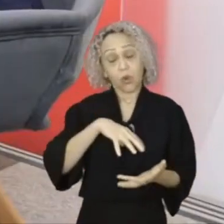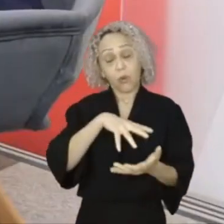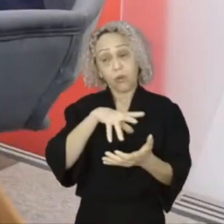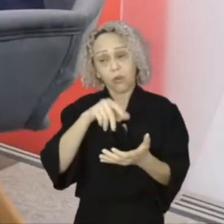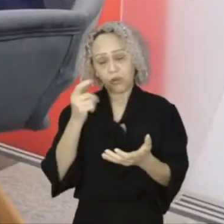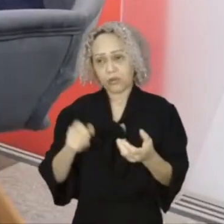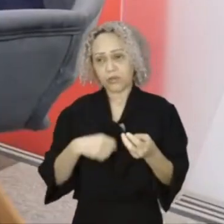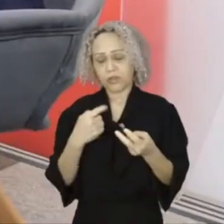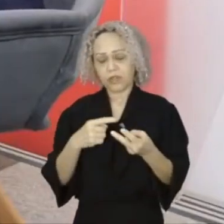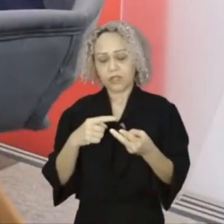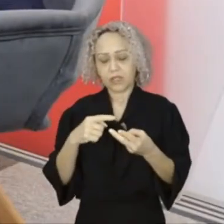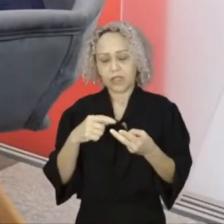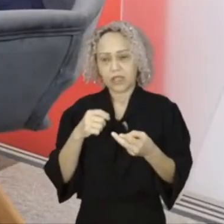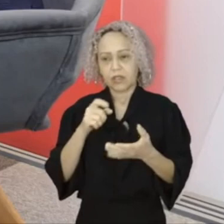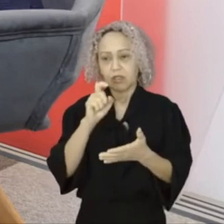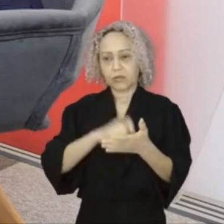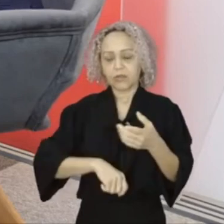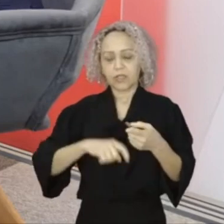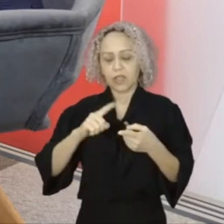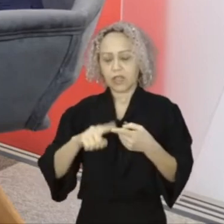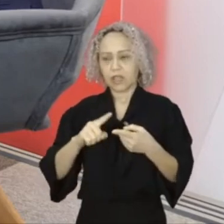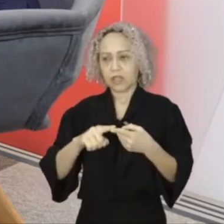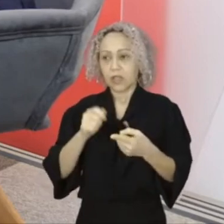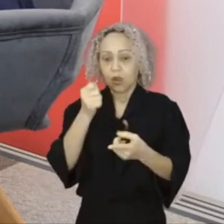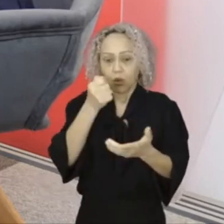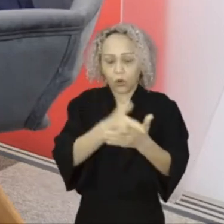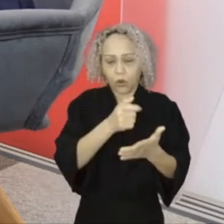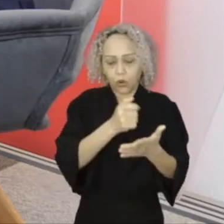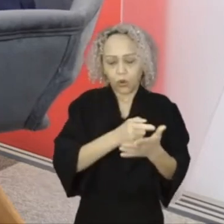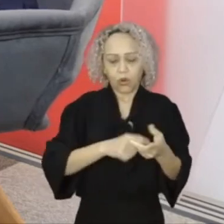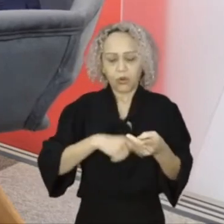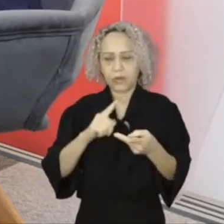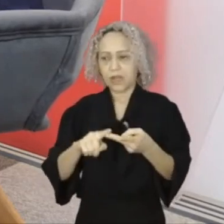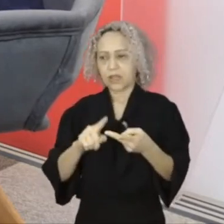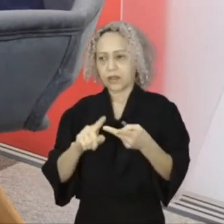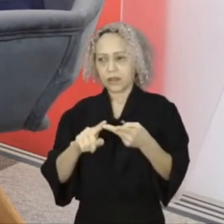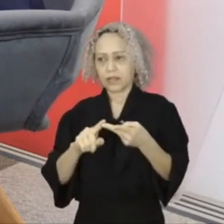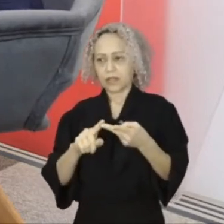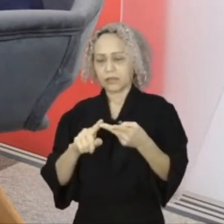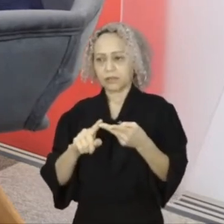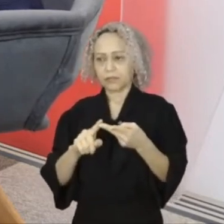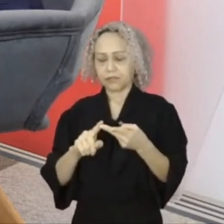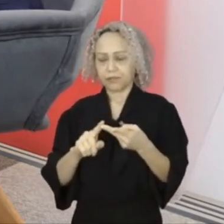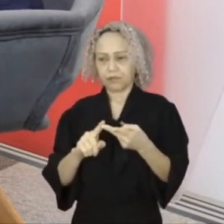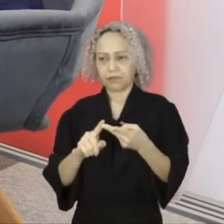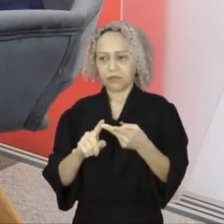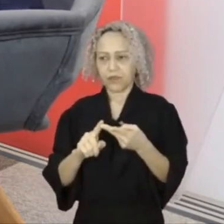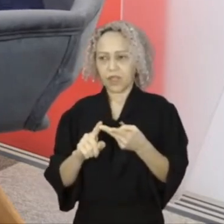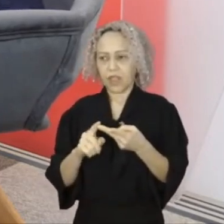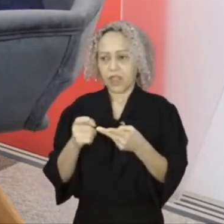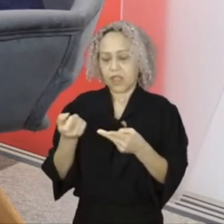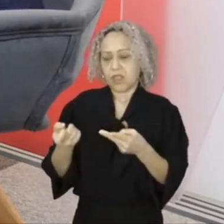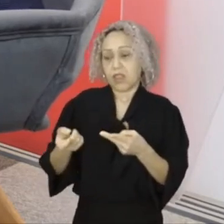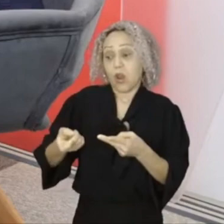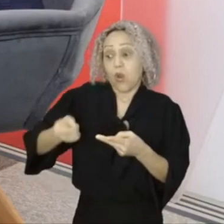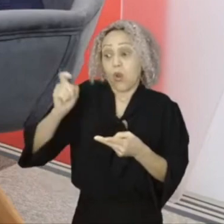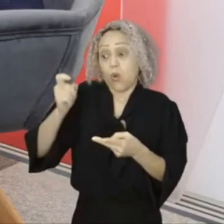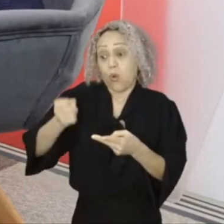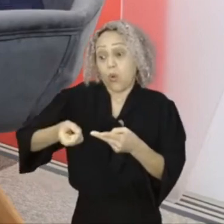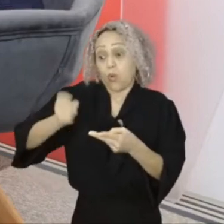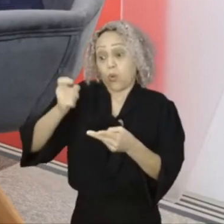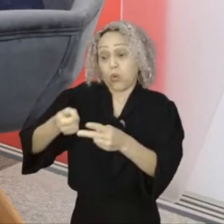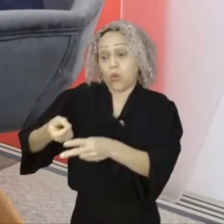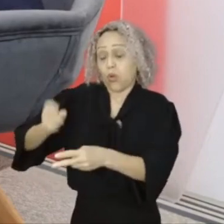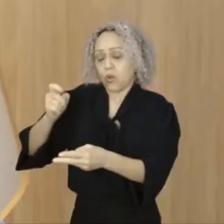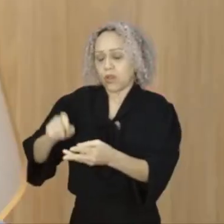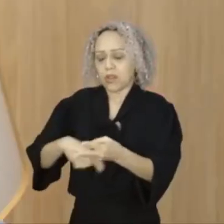renda e patrimônio. Eu sou daqueles que acham que não deveria tributar empréstimos com IOF. Eu acho que quem é tomador de empréstimo, né, você não